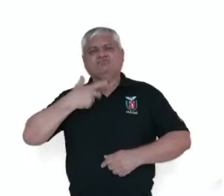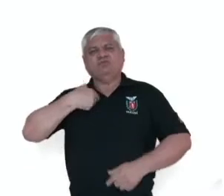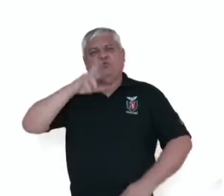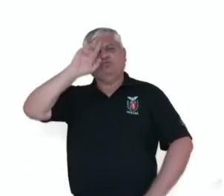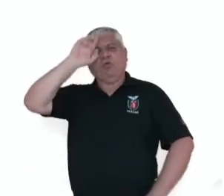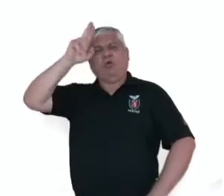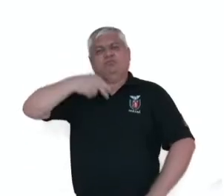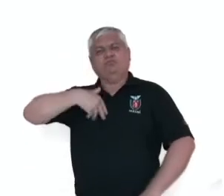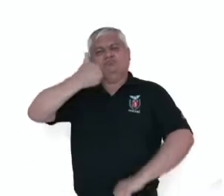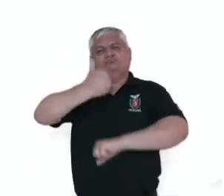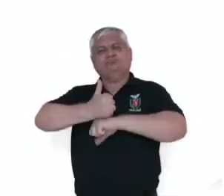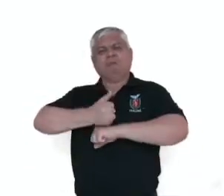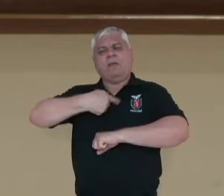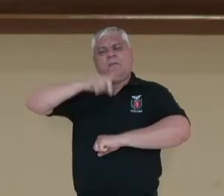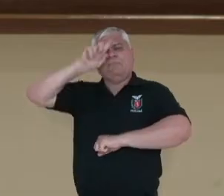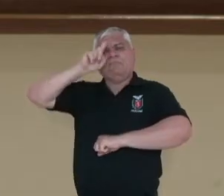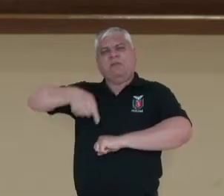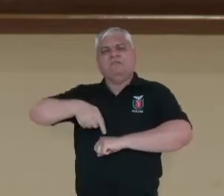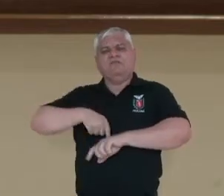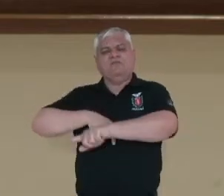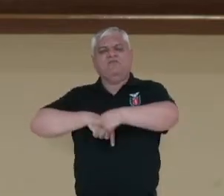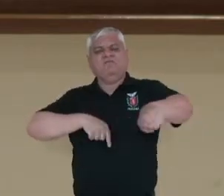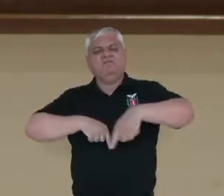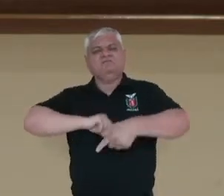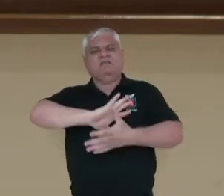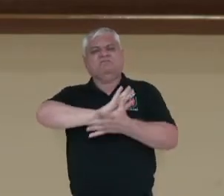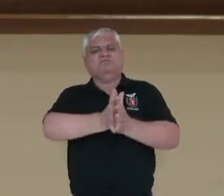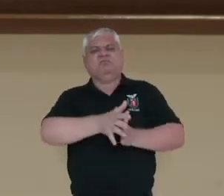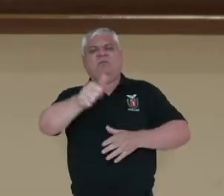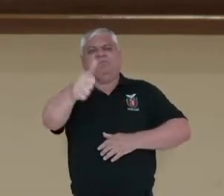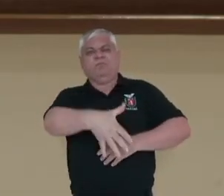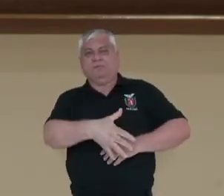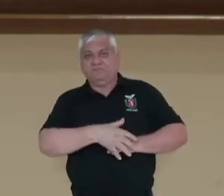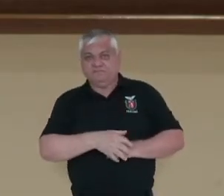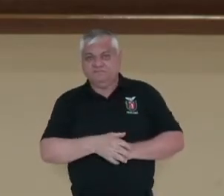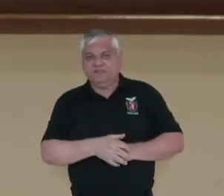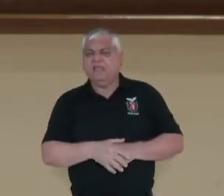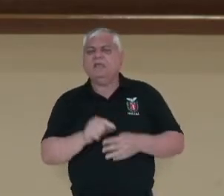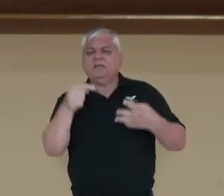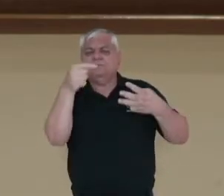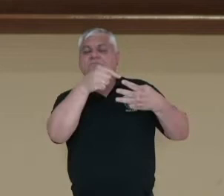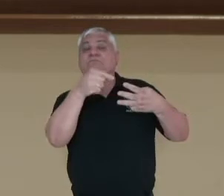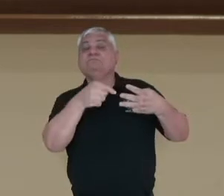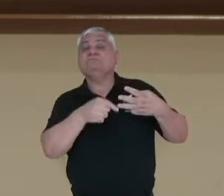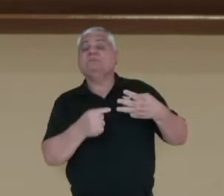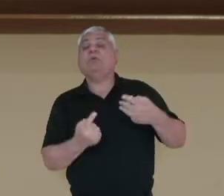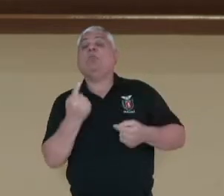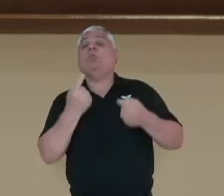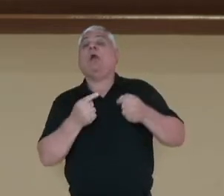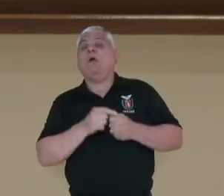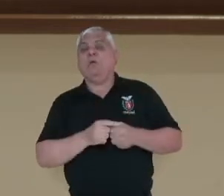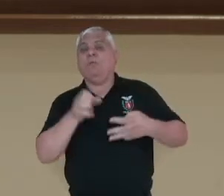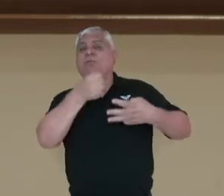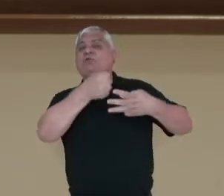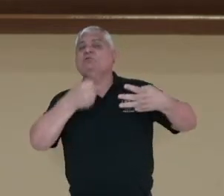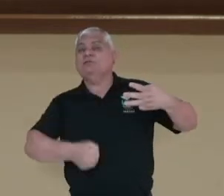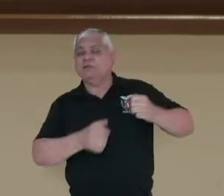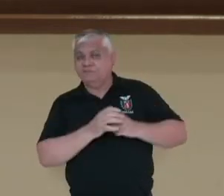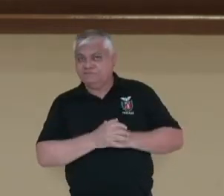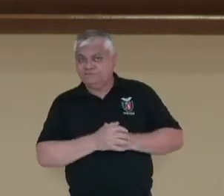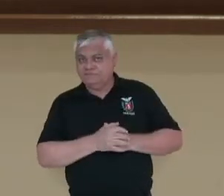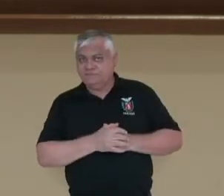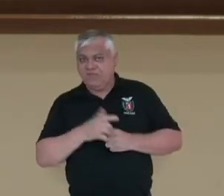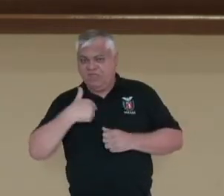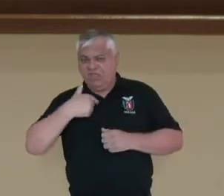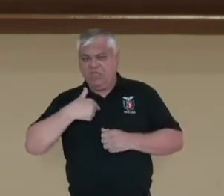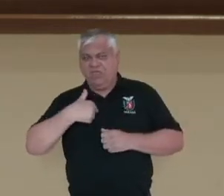o poder político e os outros nada são, né? Então a quem que o Montesquieu está se referindo? Ele é tudo e